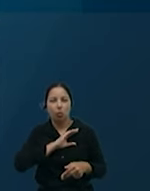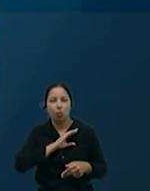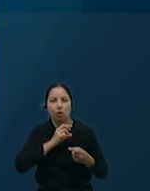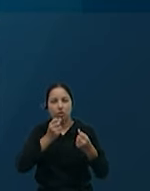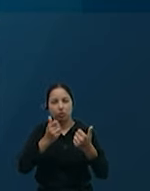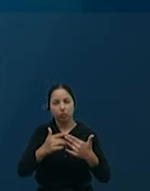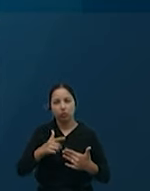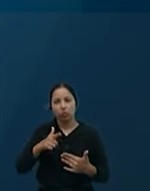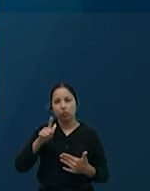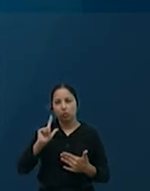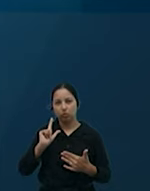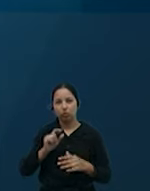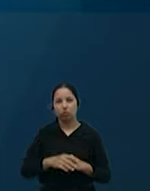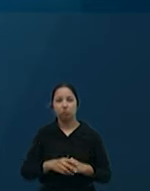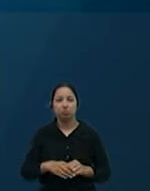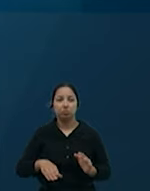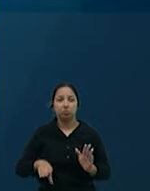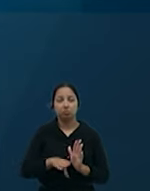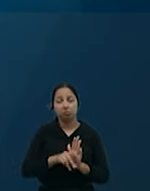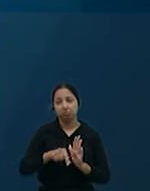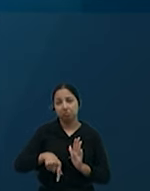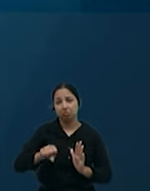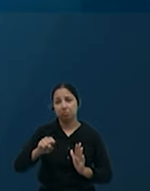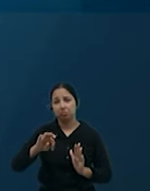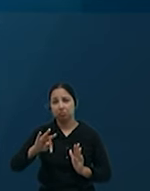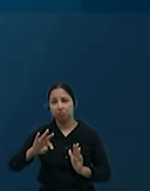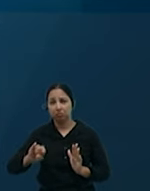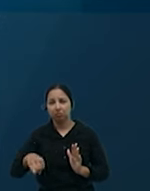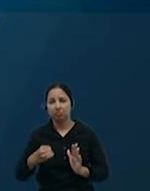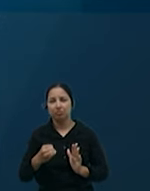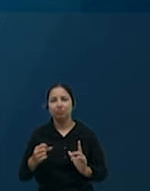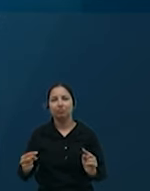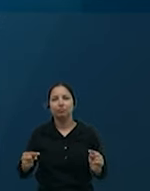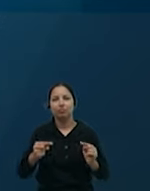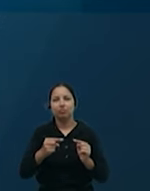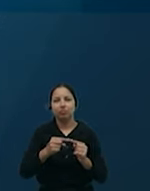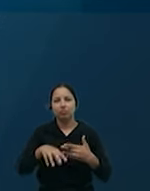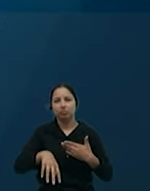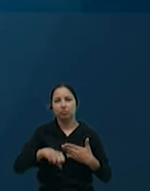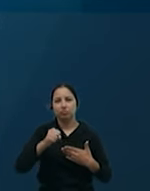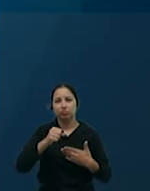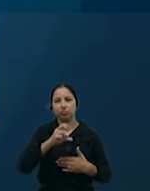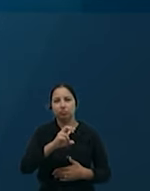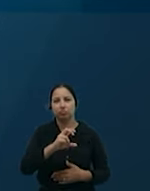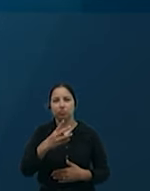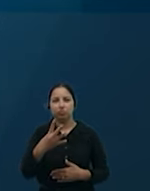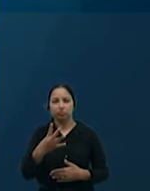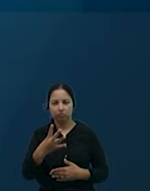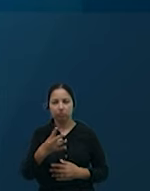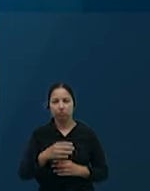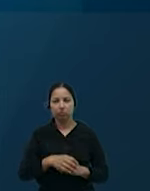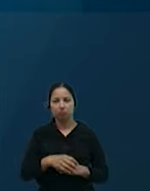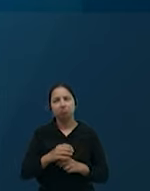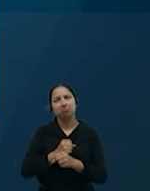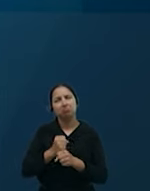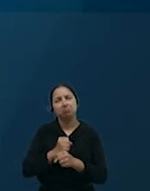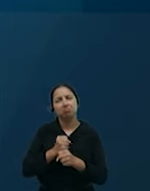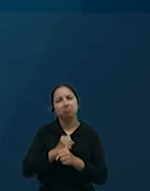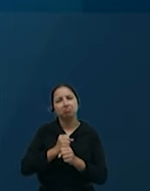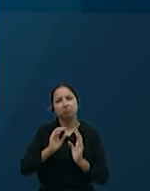aqui no STJ, aplica automaticamente a súmula 54 nos últimos anos, sem qualquer